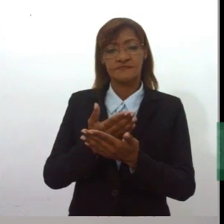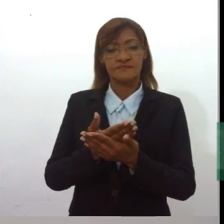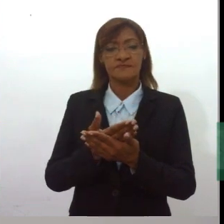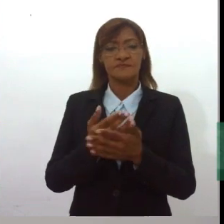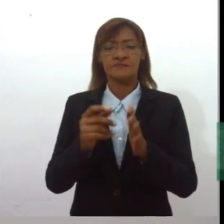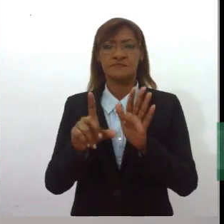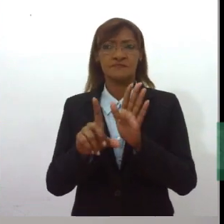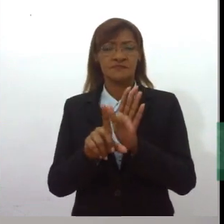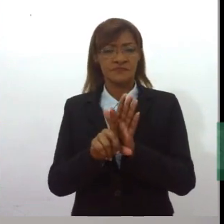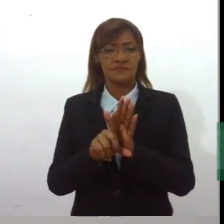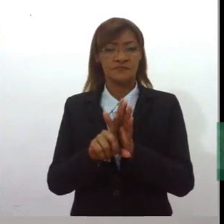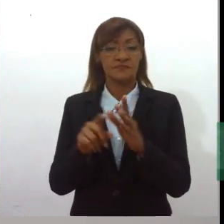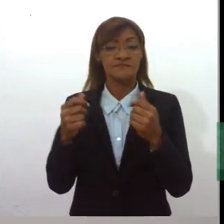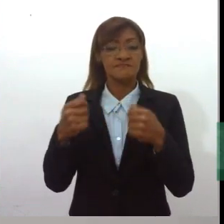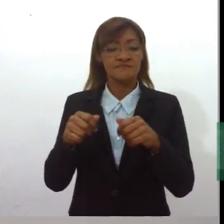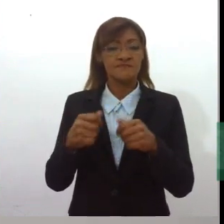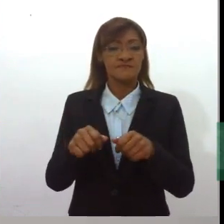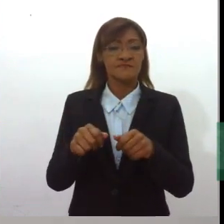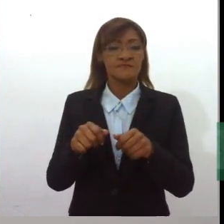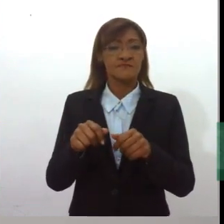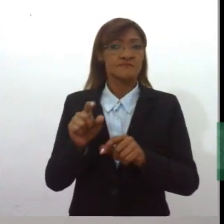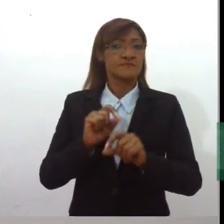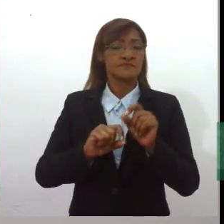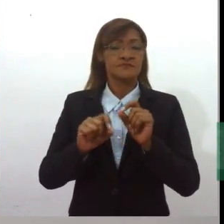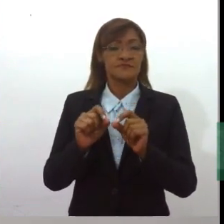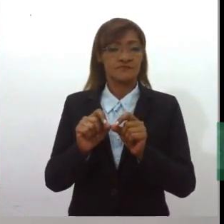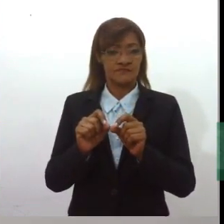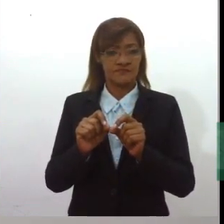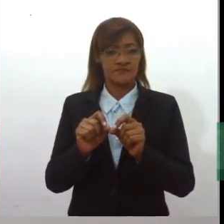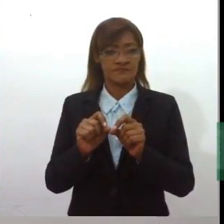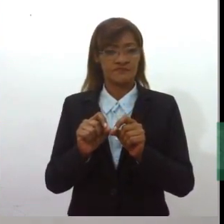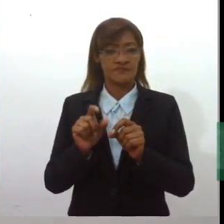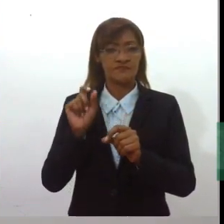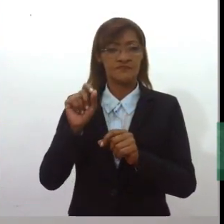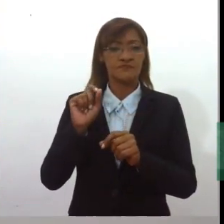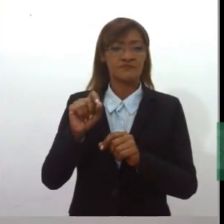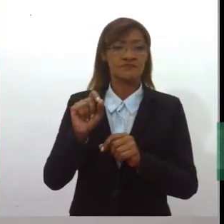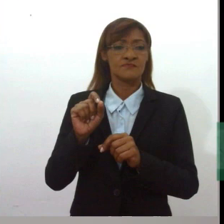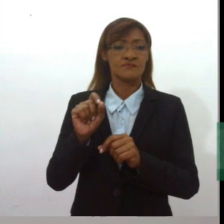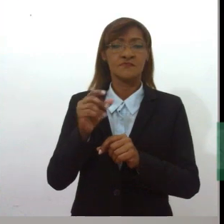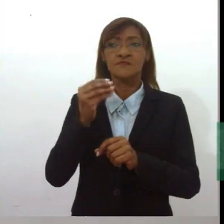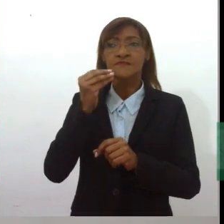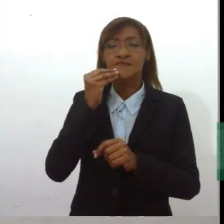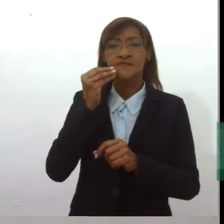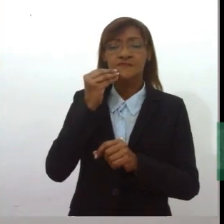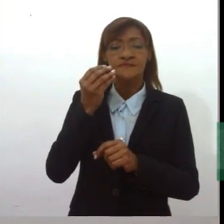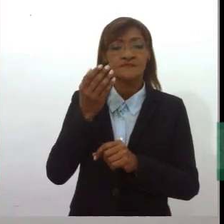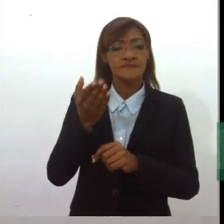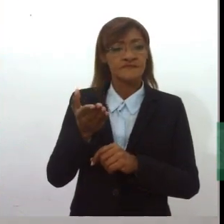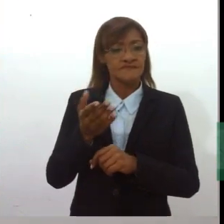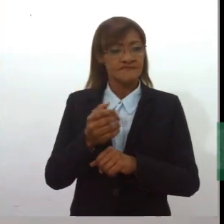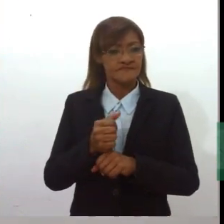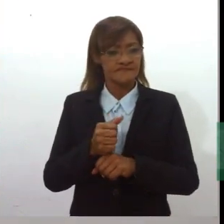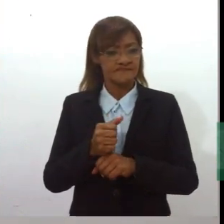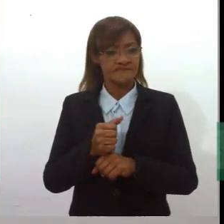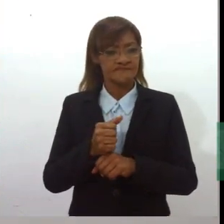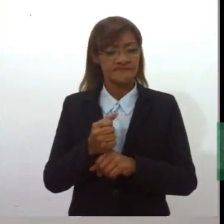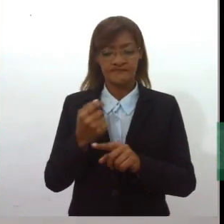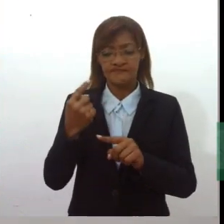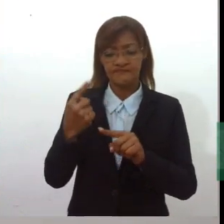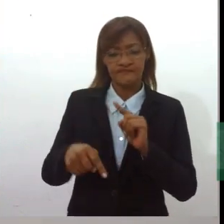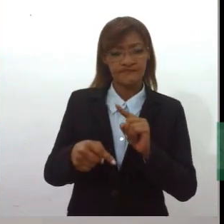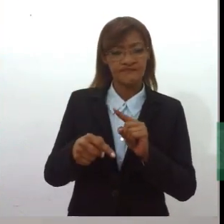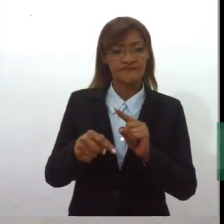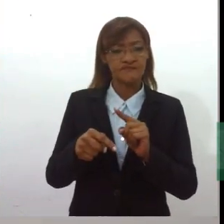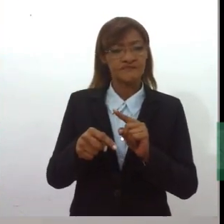tem que ser repensada no sentido de que vamos tentar eh combater o agente